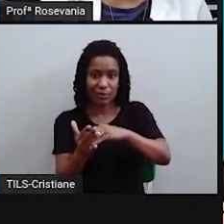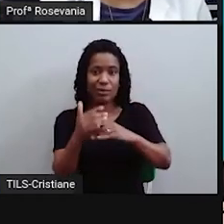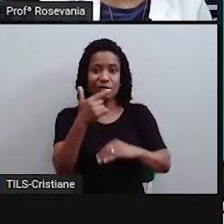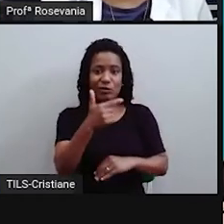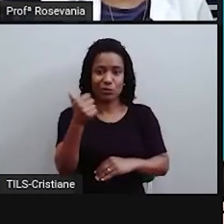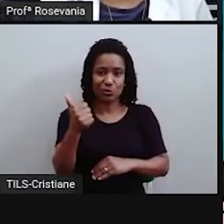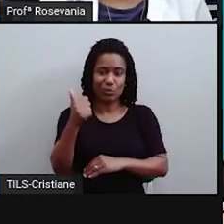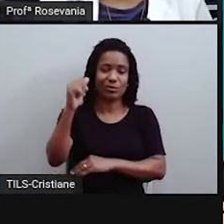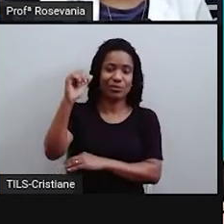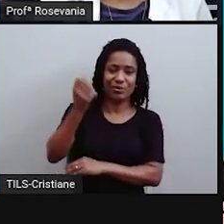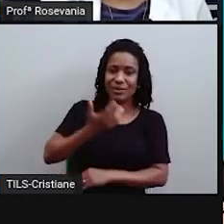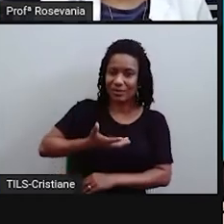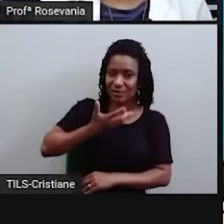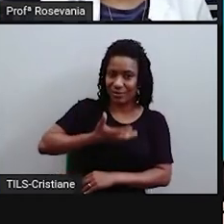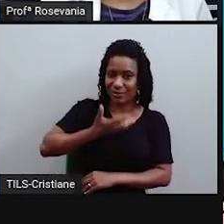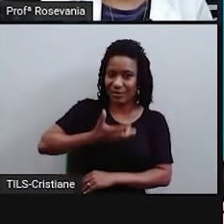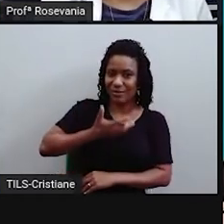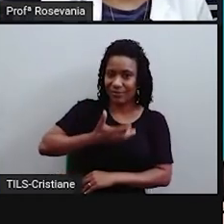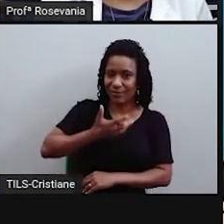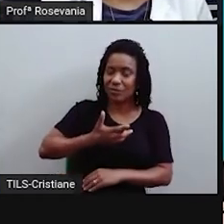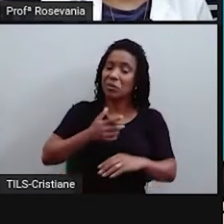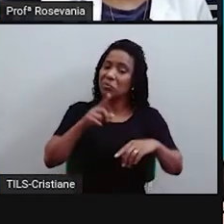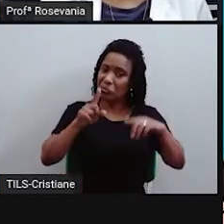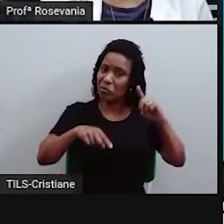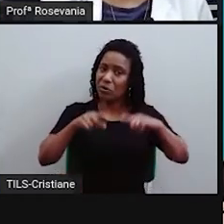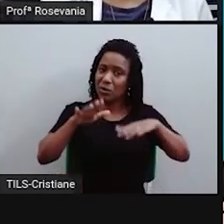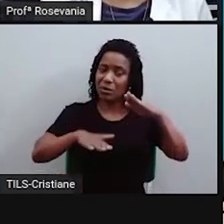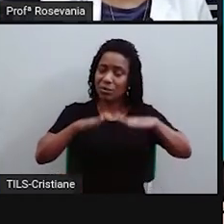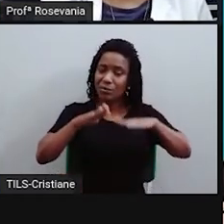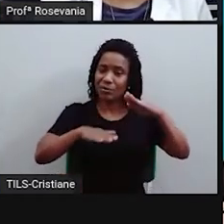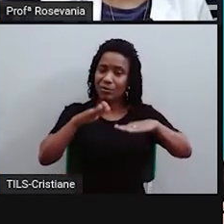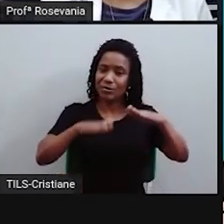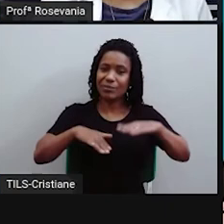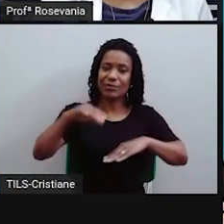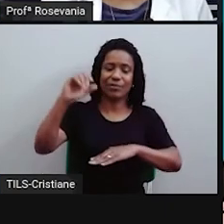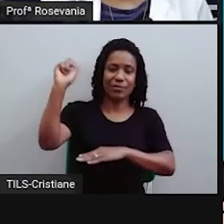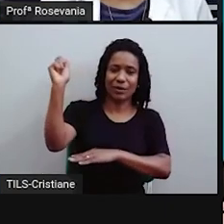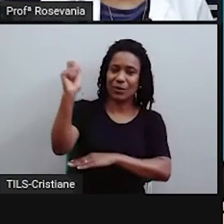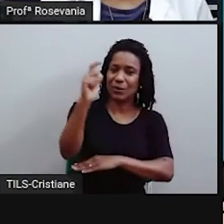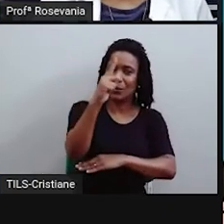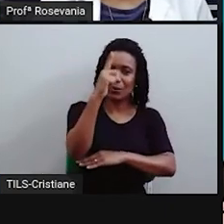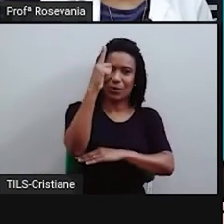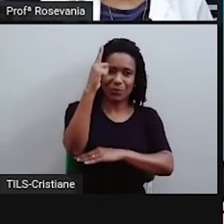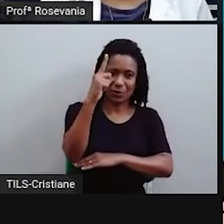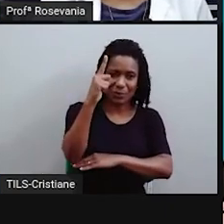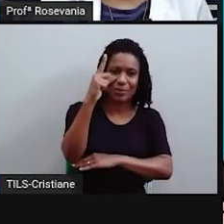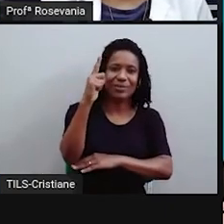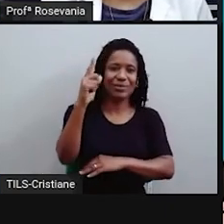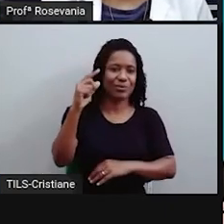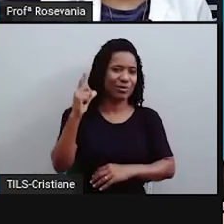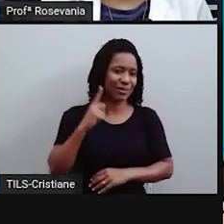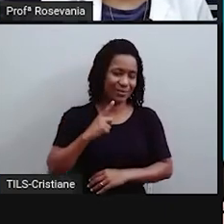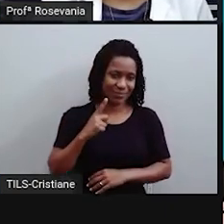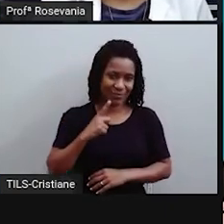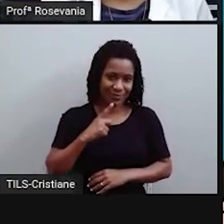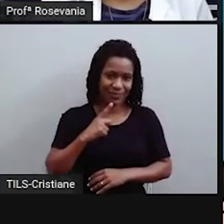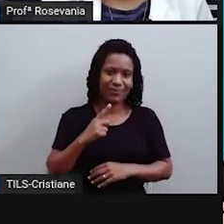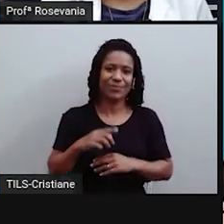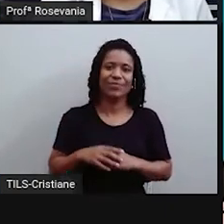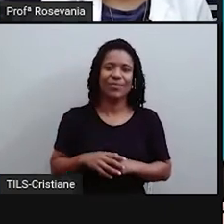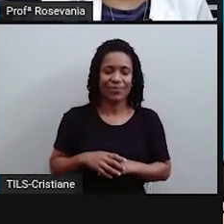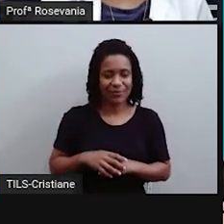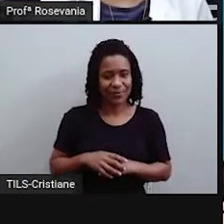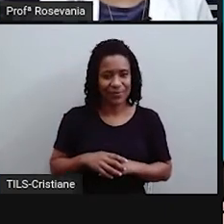máxima ou mínima, vai depender, né, da estação que esteja, e aqui os períodos de equinócio, né, então aqui hoje tem o verão e inverno, no caso do